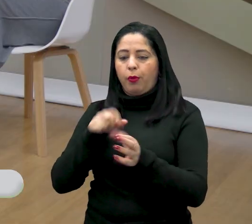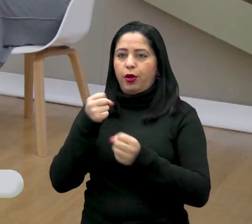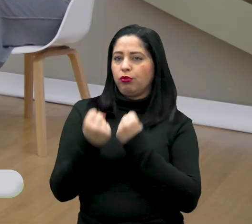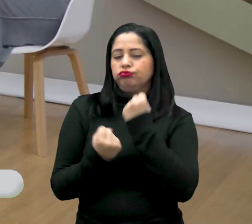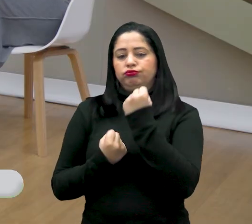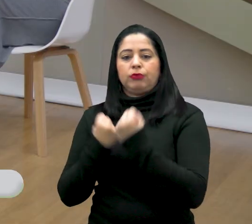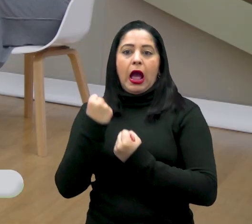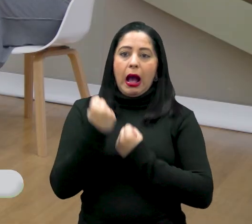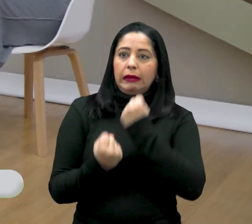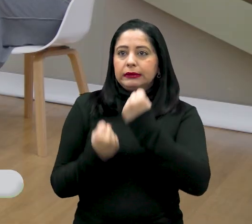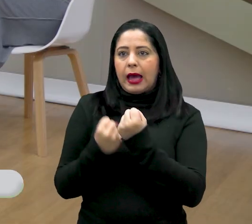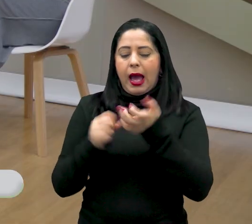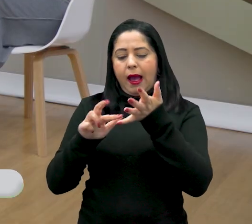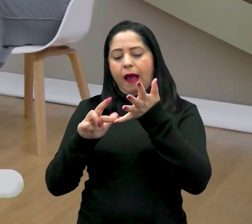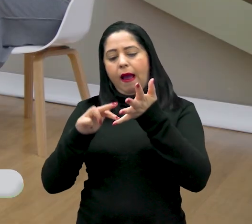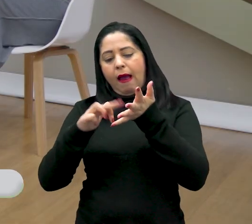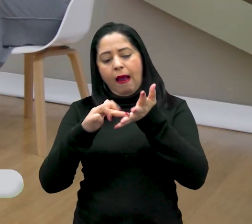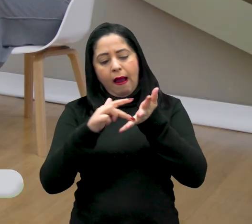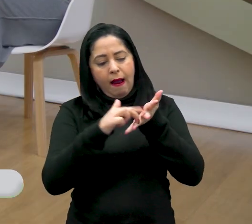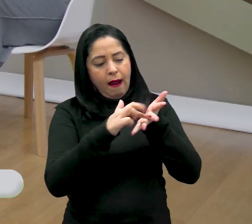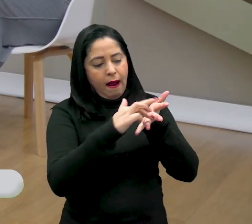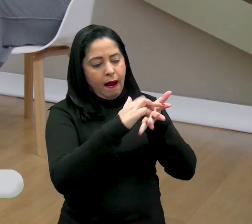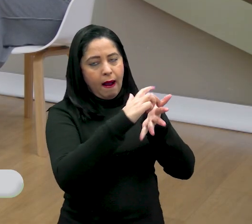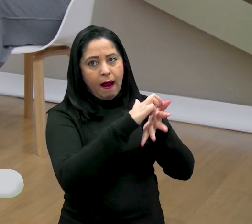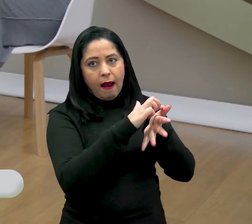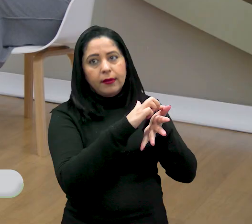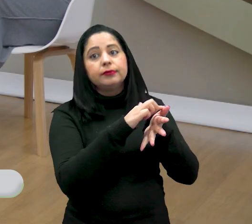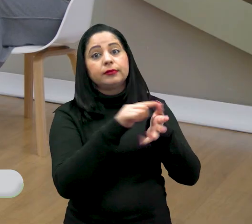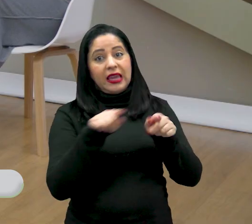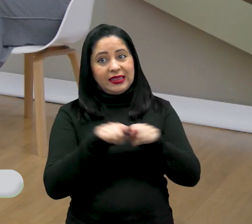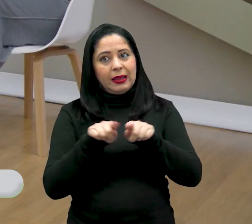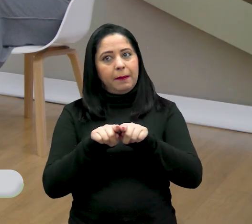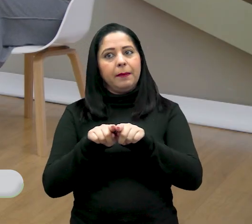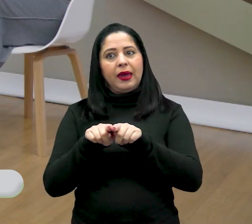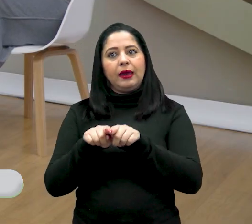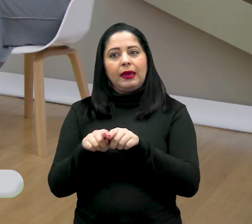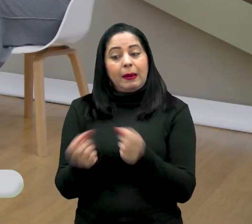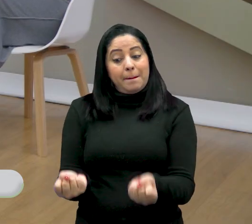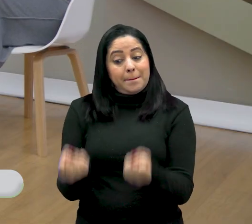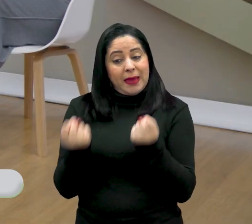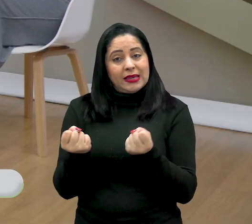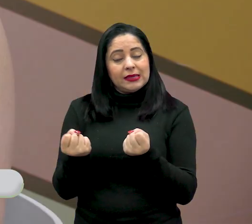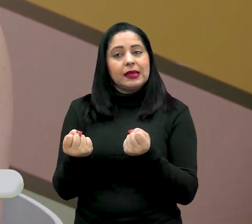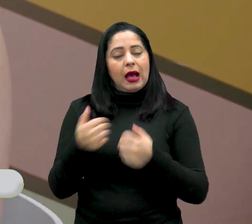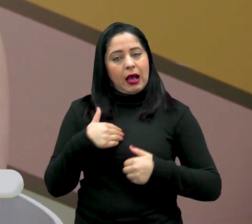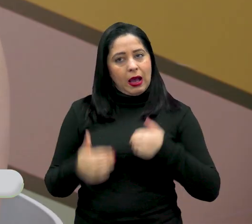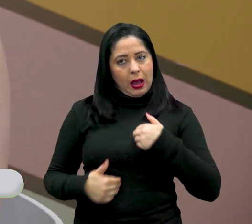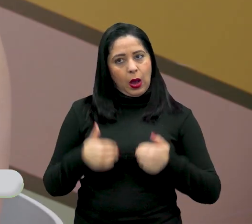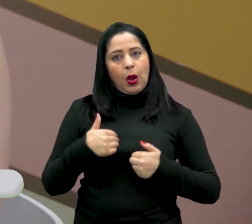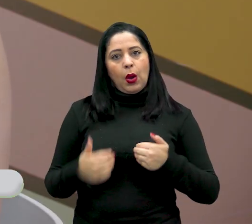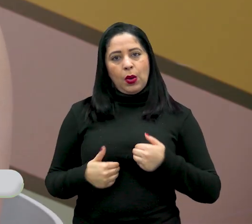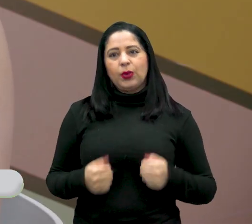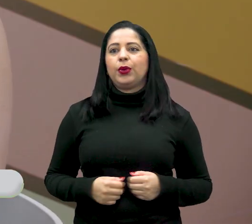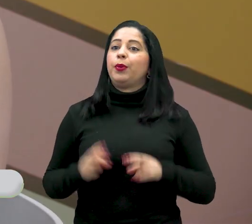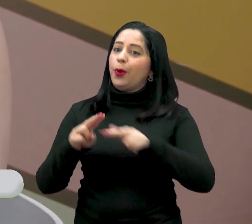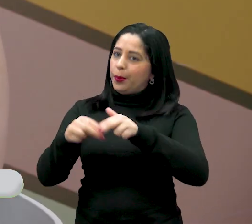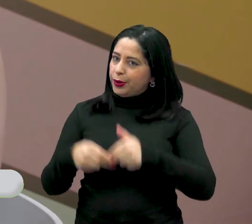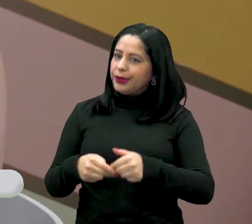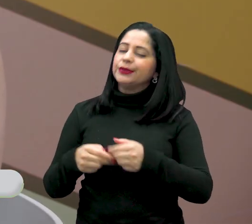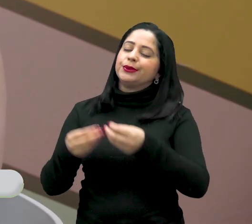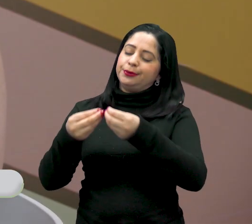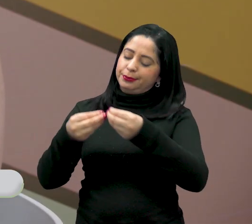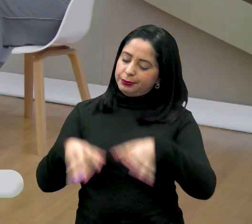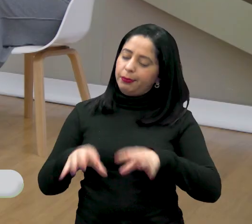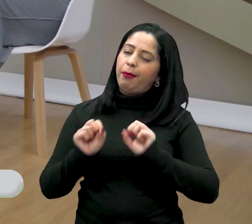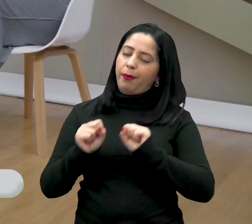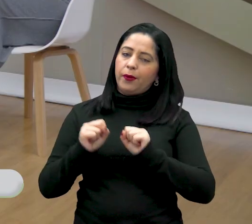Então, por isso que a gente. E além de tudo, é onde passa toda a nossa carga, né? É. Então, soma-se a isso, por isso que é tão afetado.